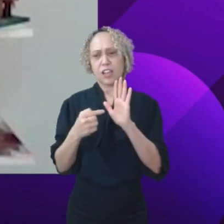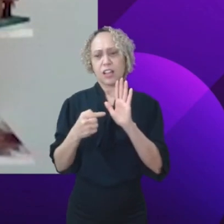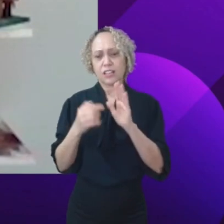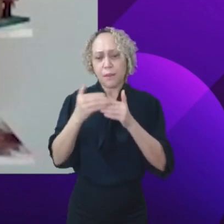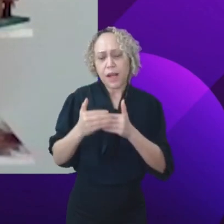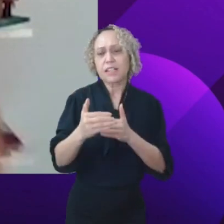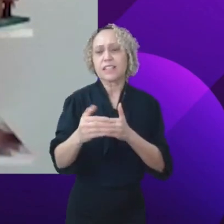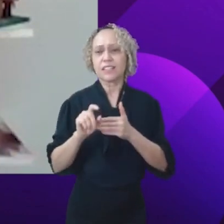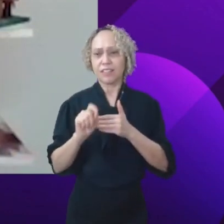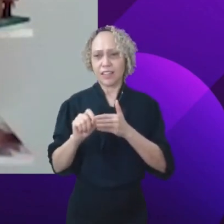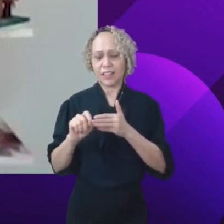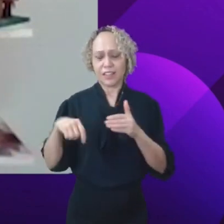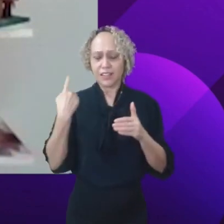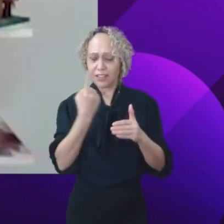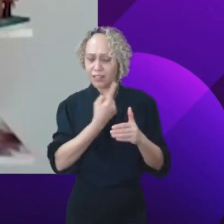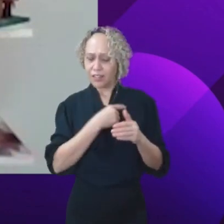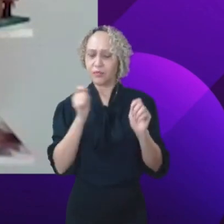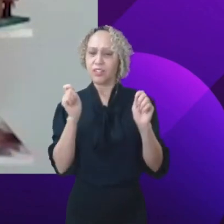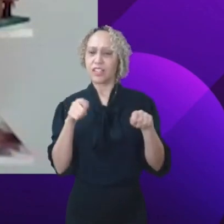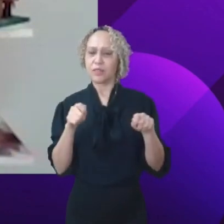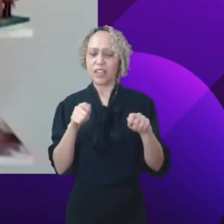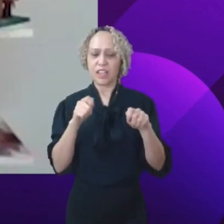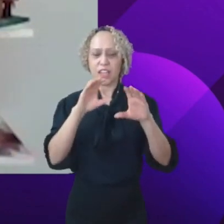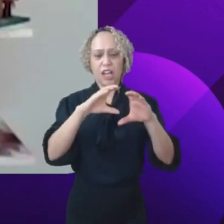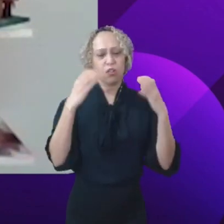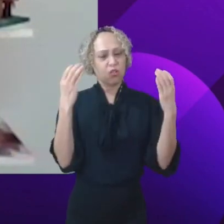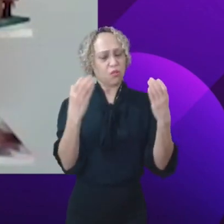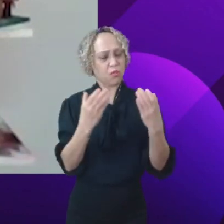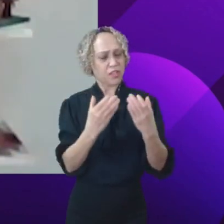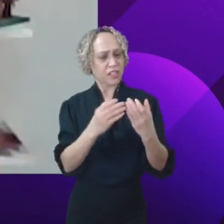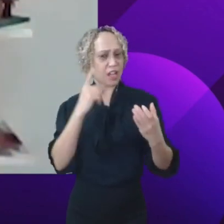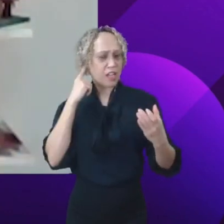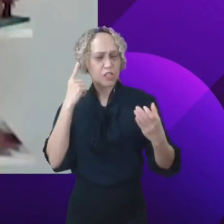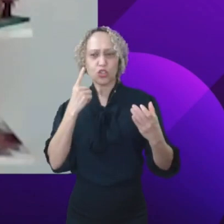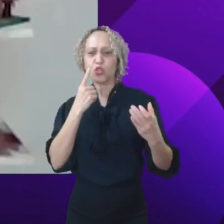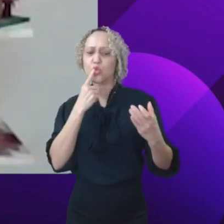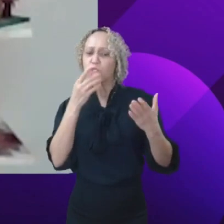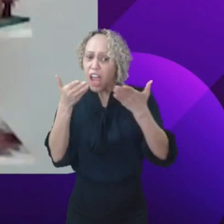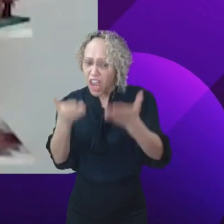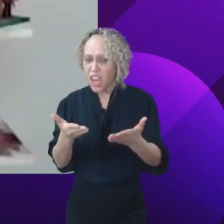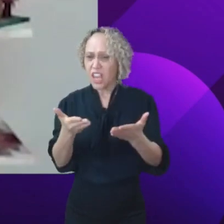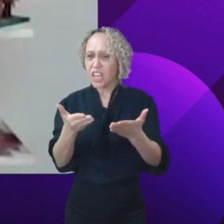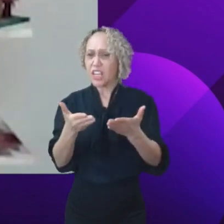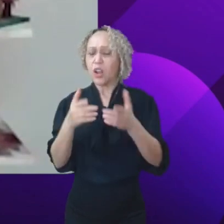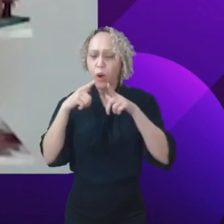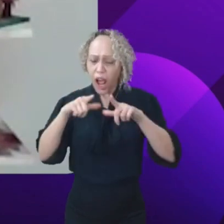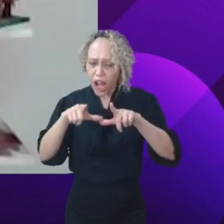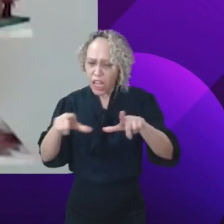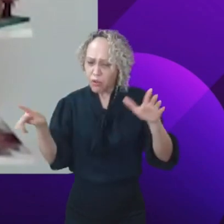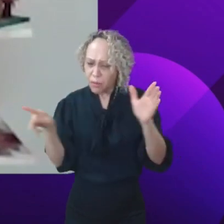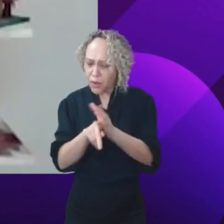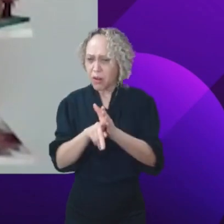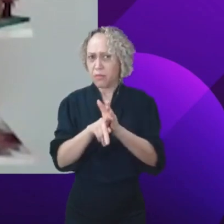partir disso, a gente pode se referir, sim, à comunidade surda como eles são, surdos, com uma língua própria e não